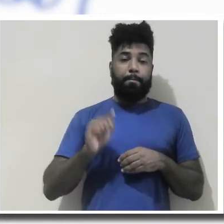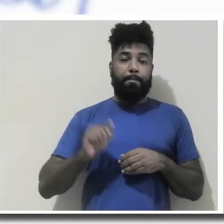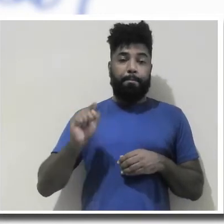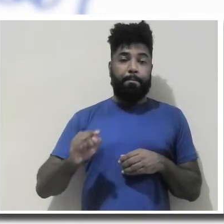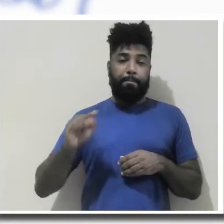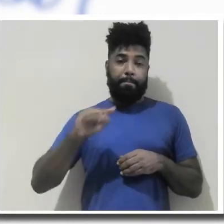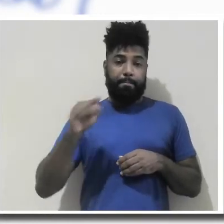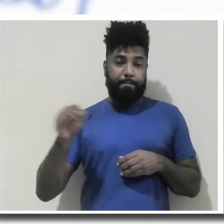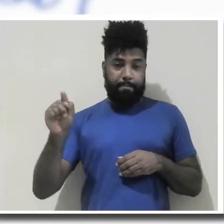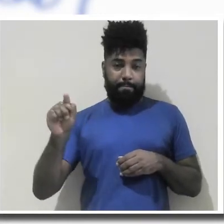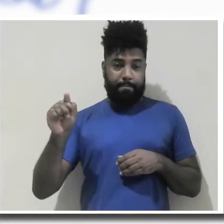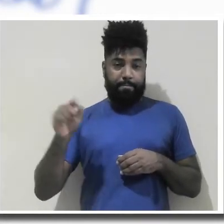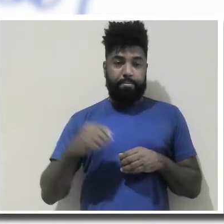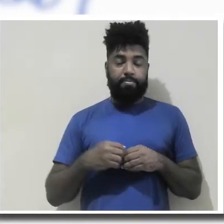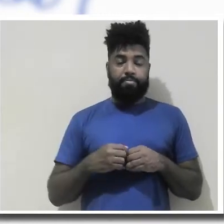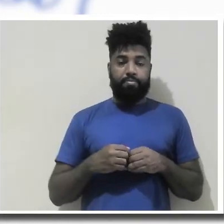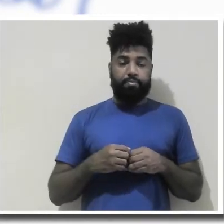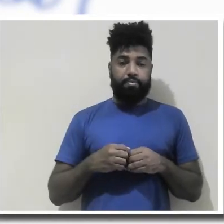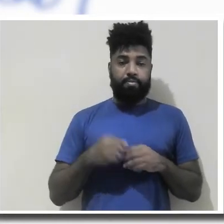π,